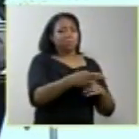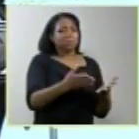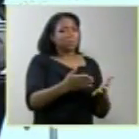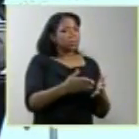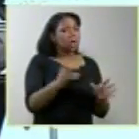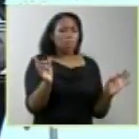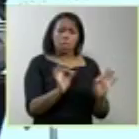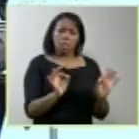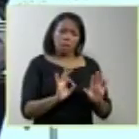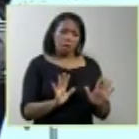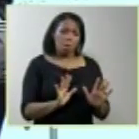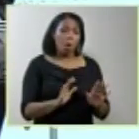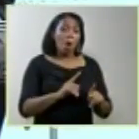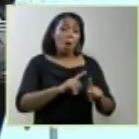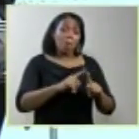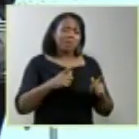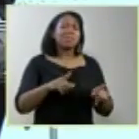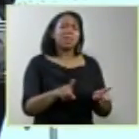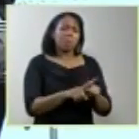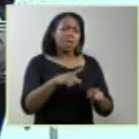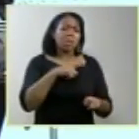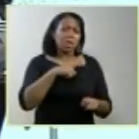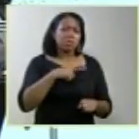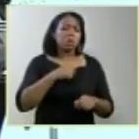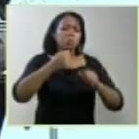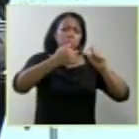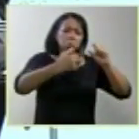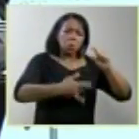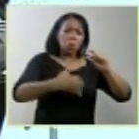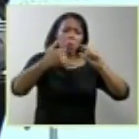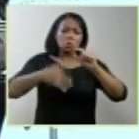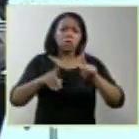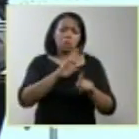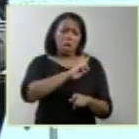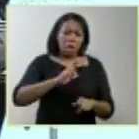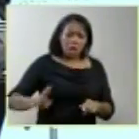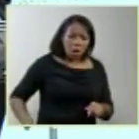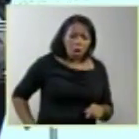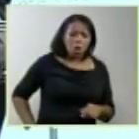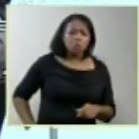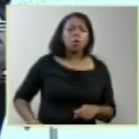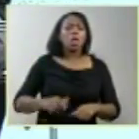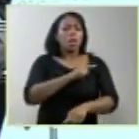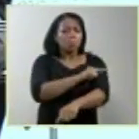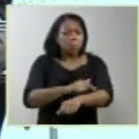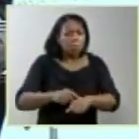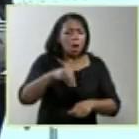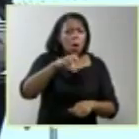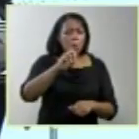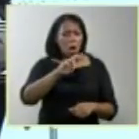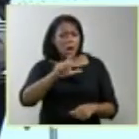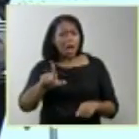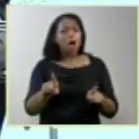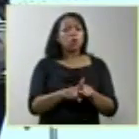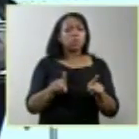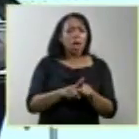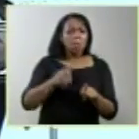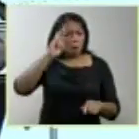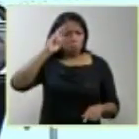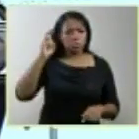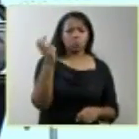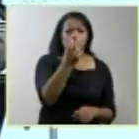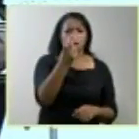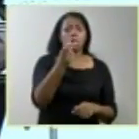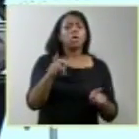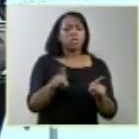de vida, os seus conceitos religiosos, os seus conceitos filosóficos, morais, condição socioeconômica, cultural e ainda a